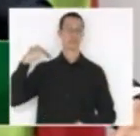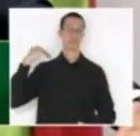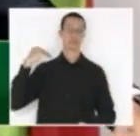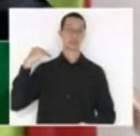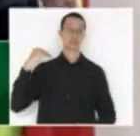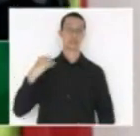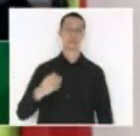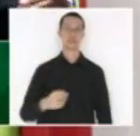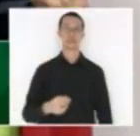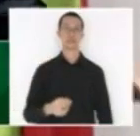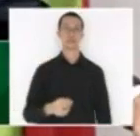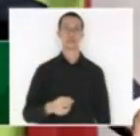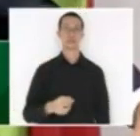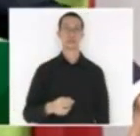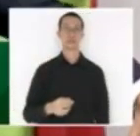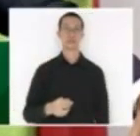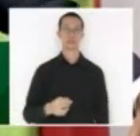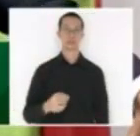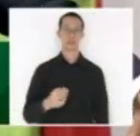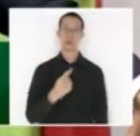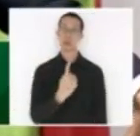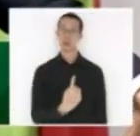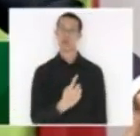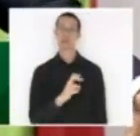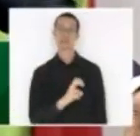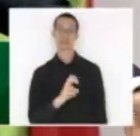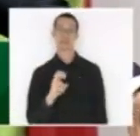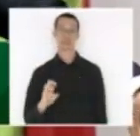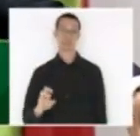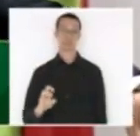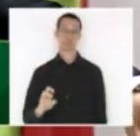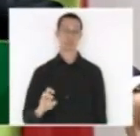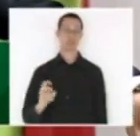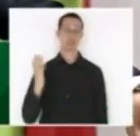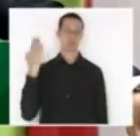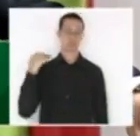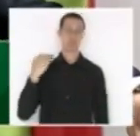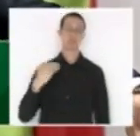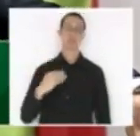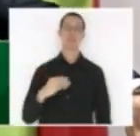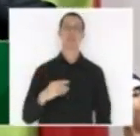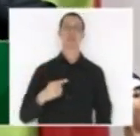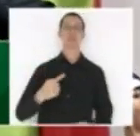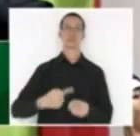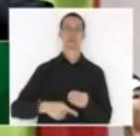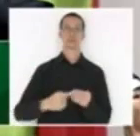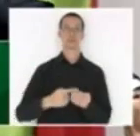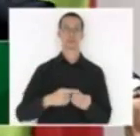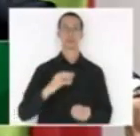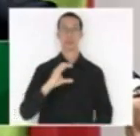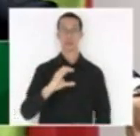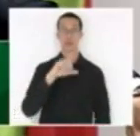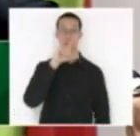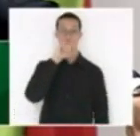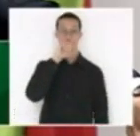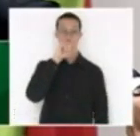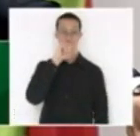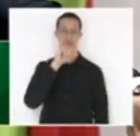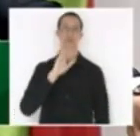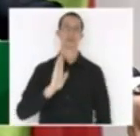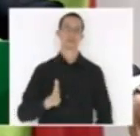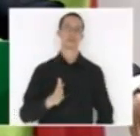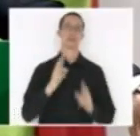atrás, a 155, na região de Ouro, Capinzal, que foi objeto de audiência pública da